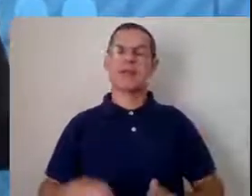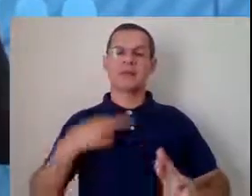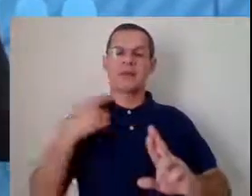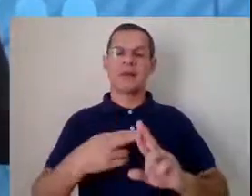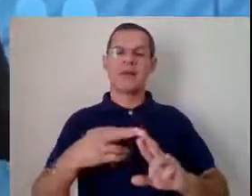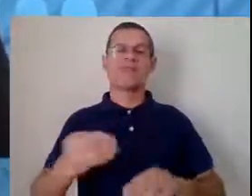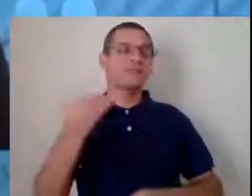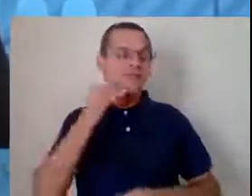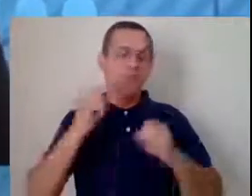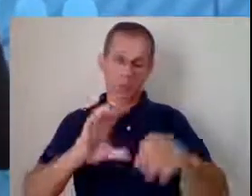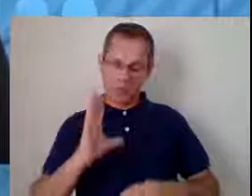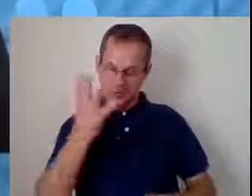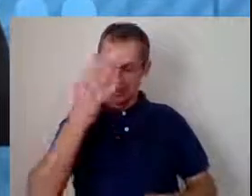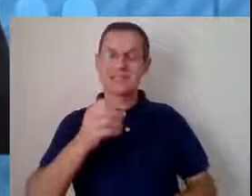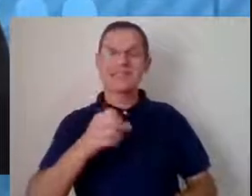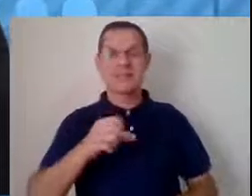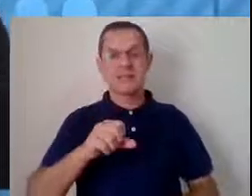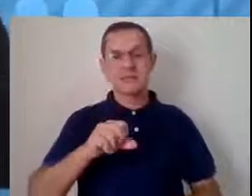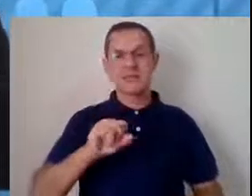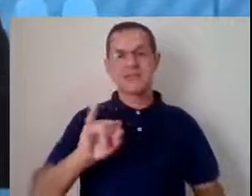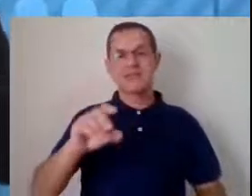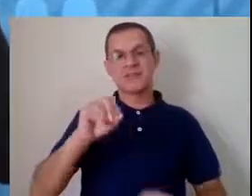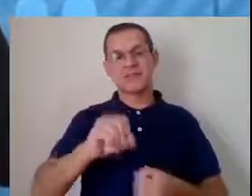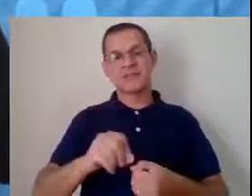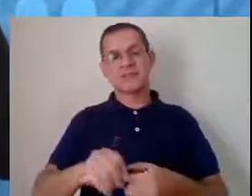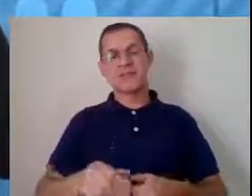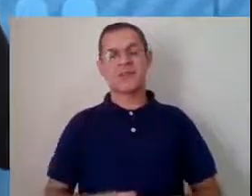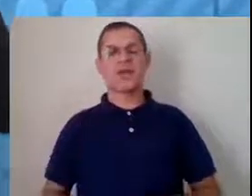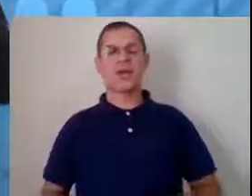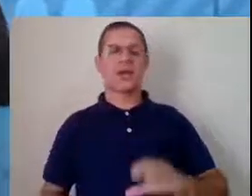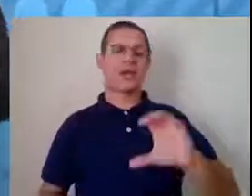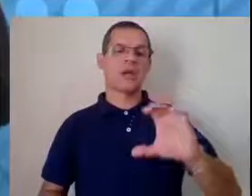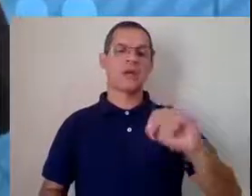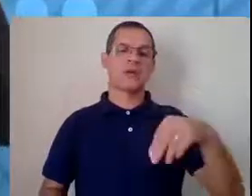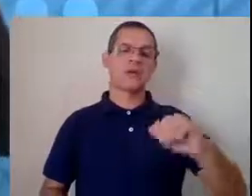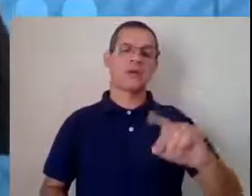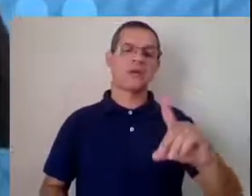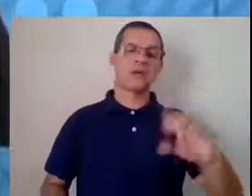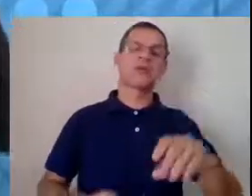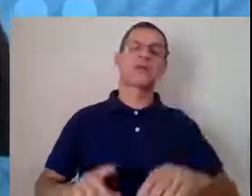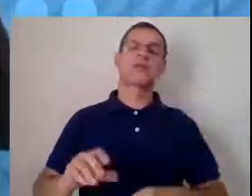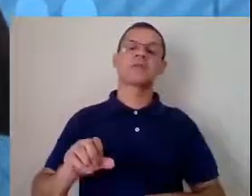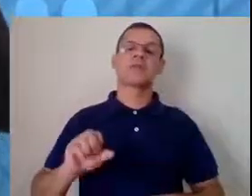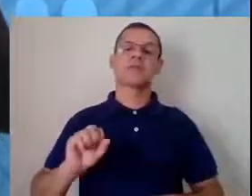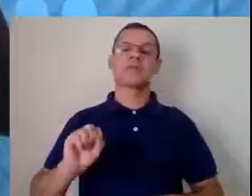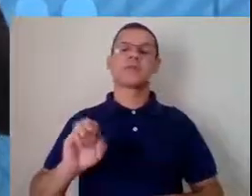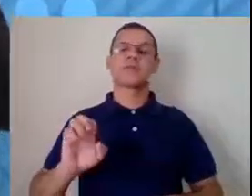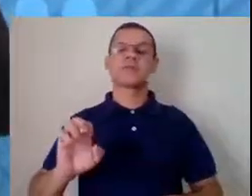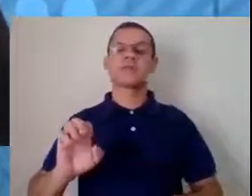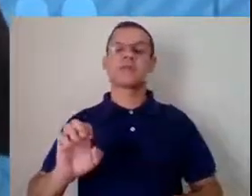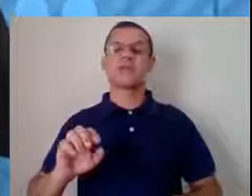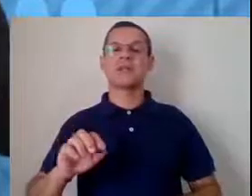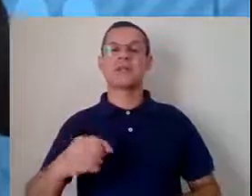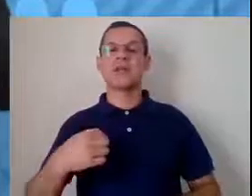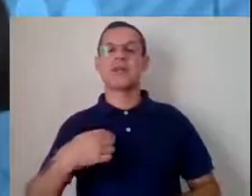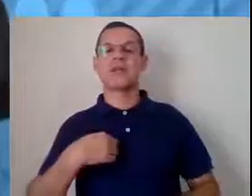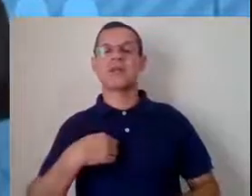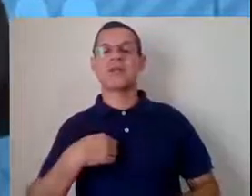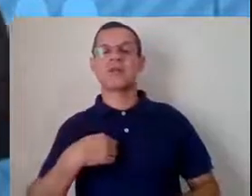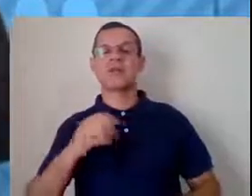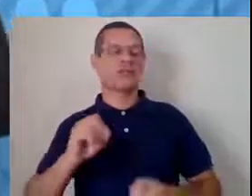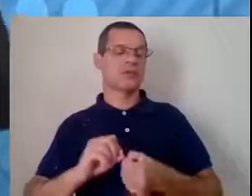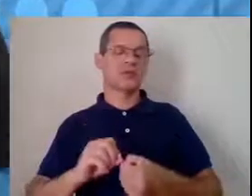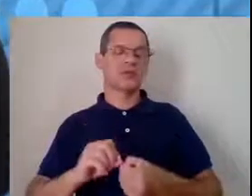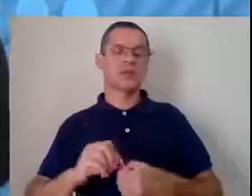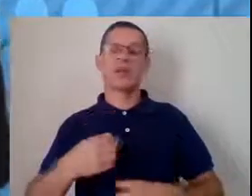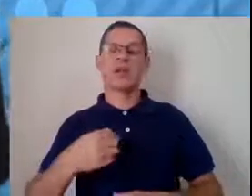pode acontecer se você fizer aquele comando? Se não, eu vou pular, se aquele algo não acontece,